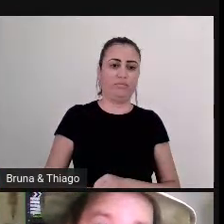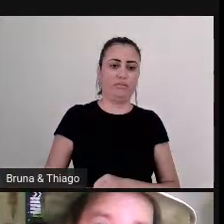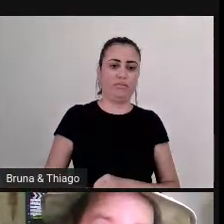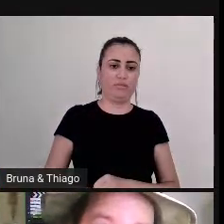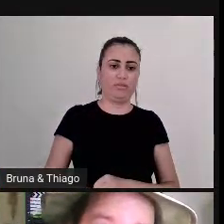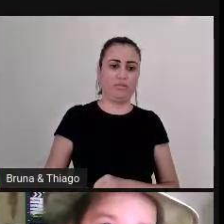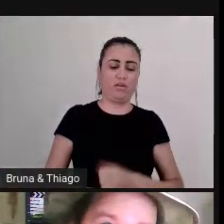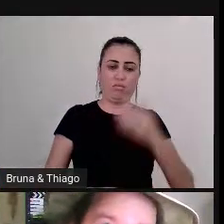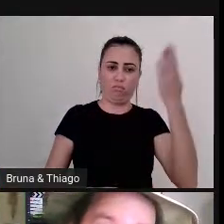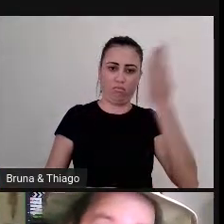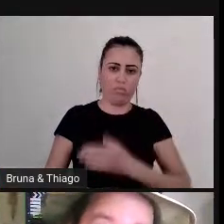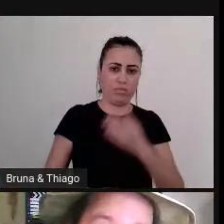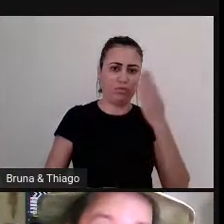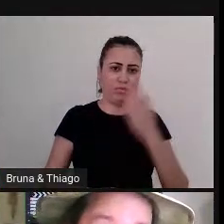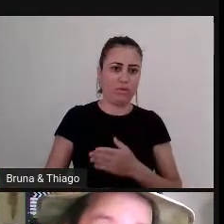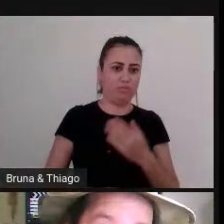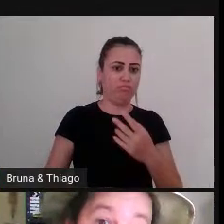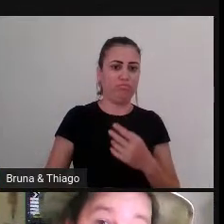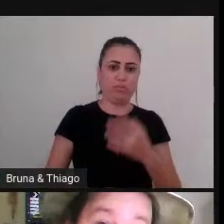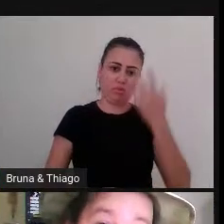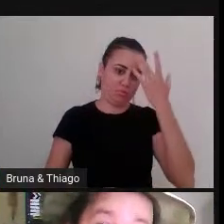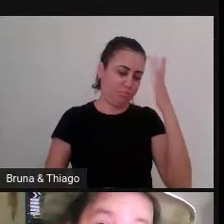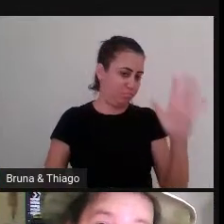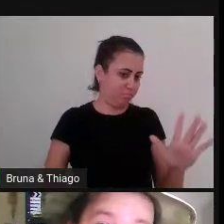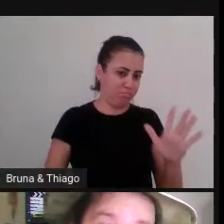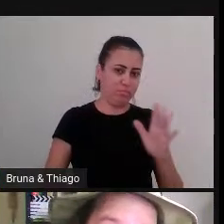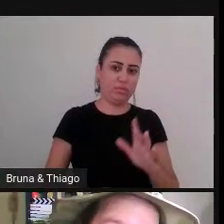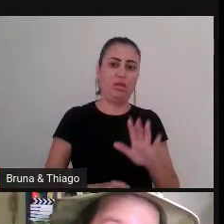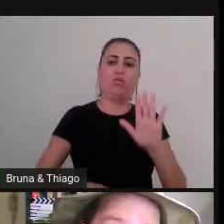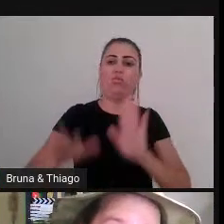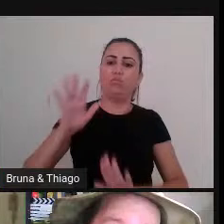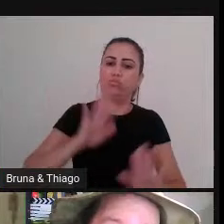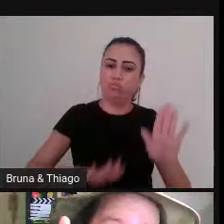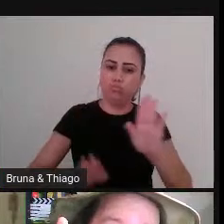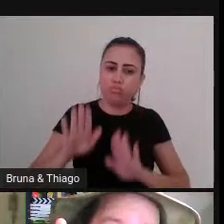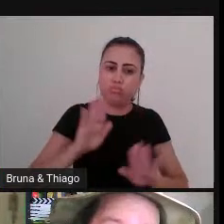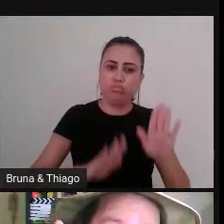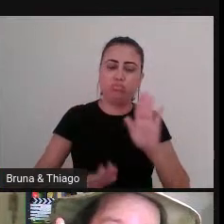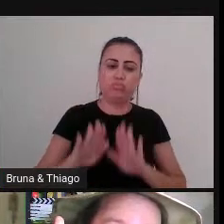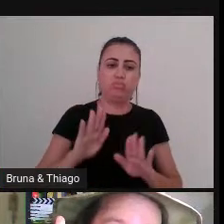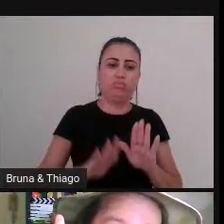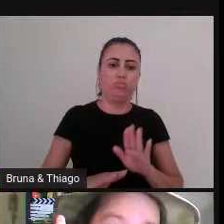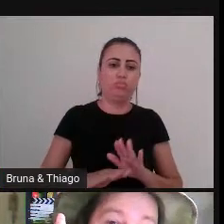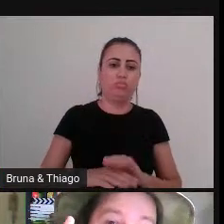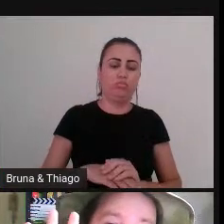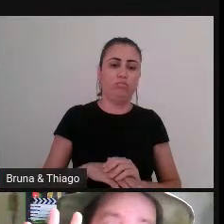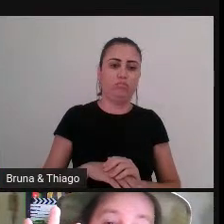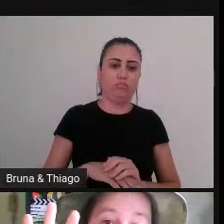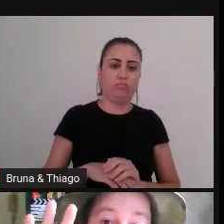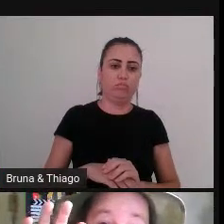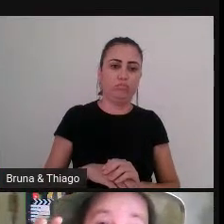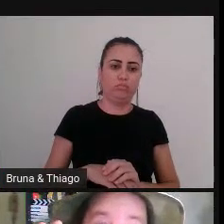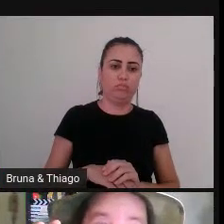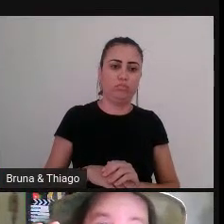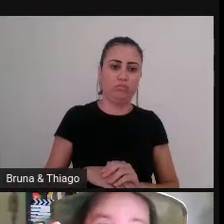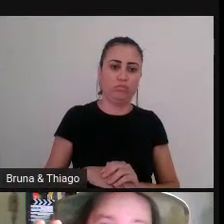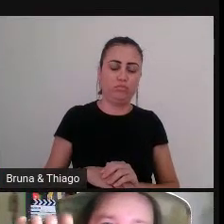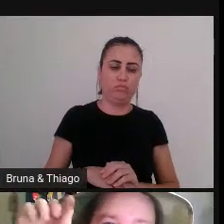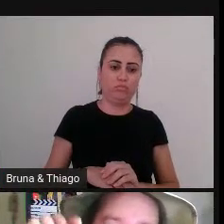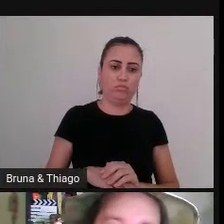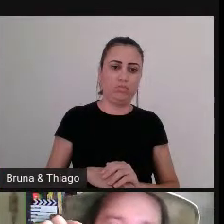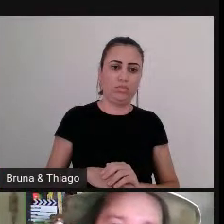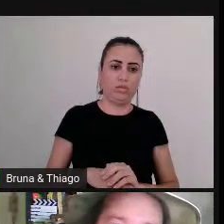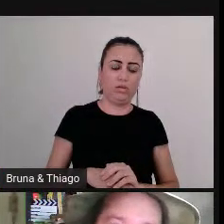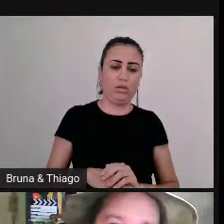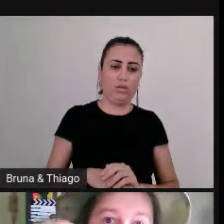Ibama para fazer isso? Bom, não sei. Tá? Tem que tomar cuidado. Coletar, manusear, perseguir, tá? Manter o animal em